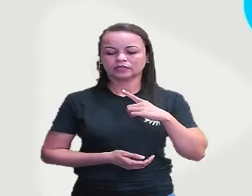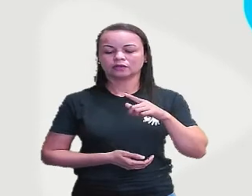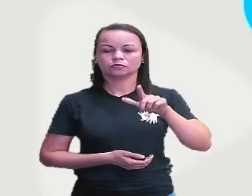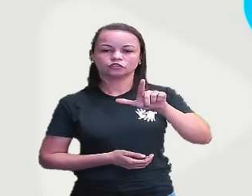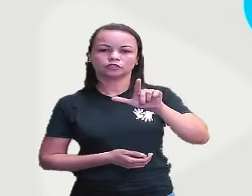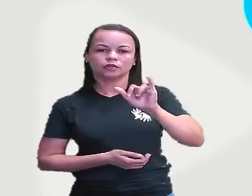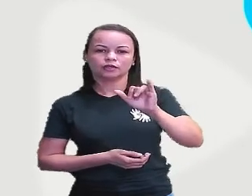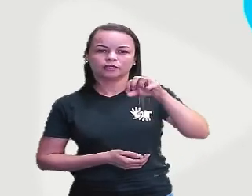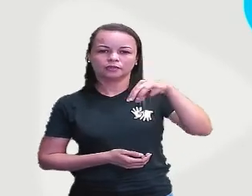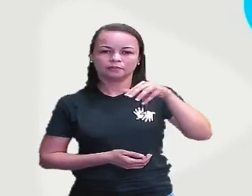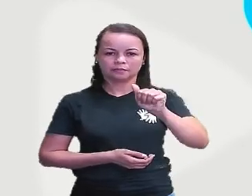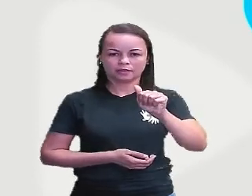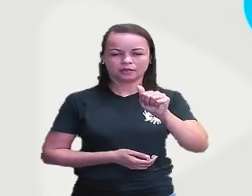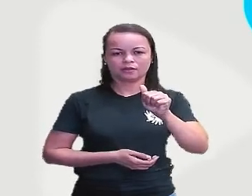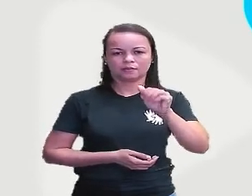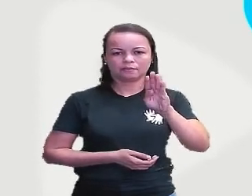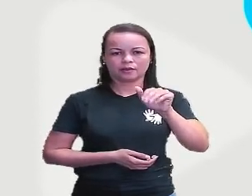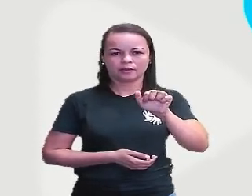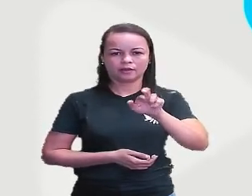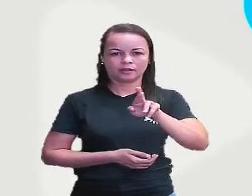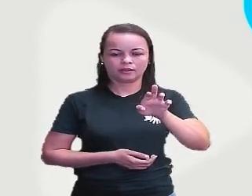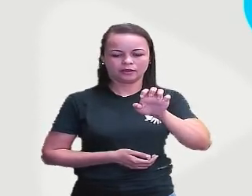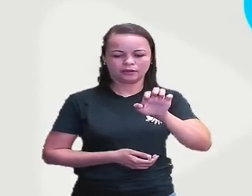Lima Barreto,